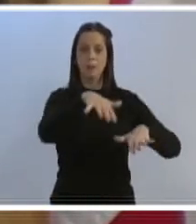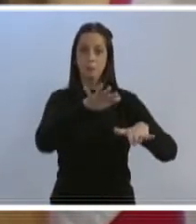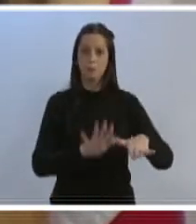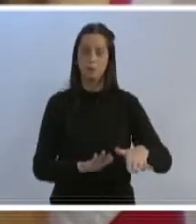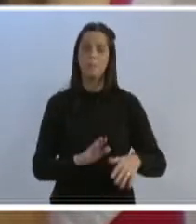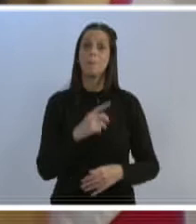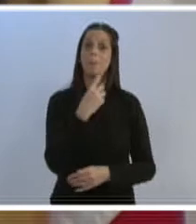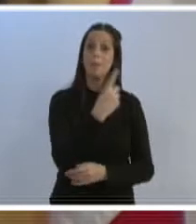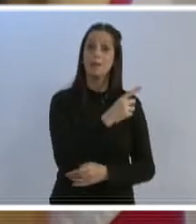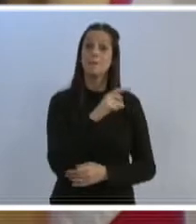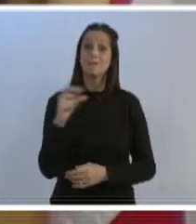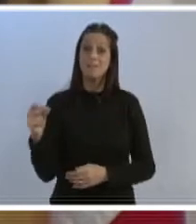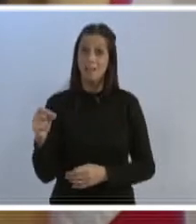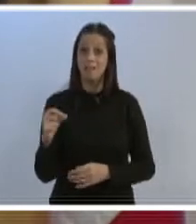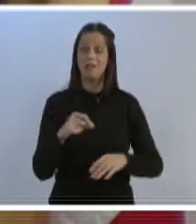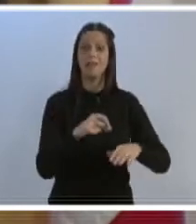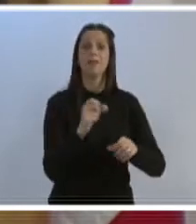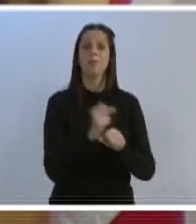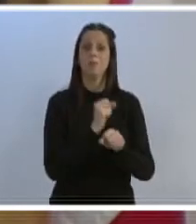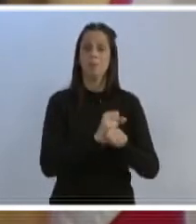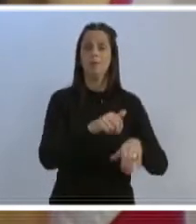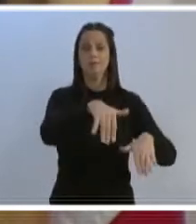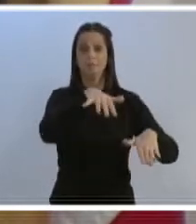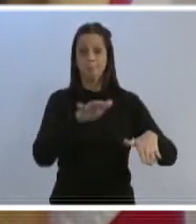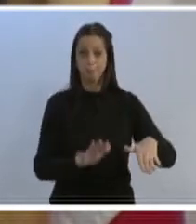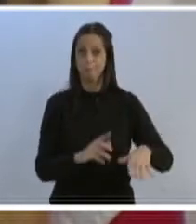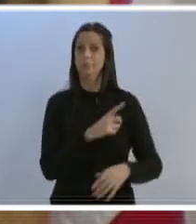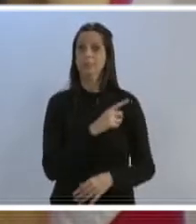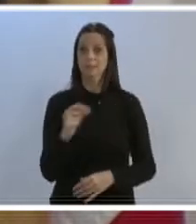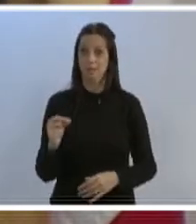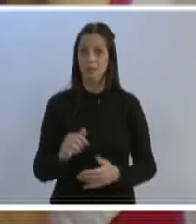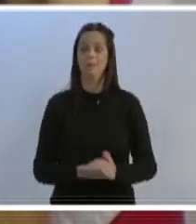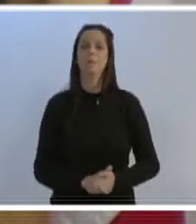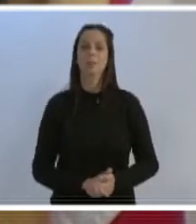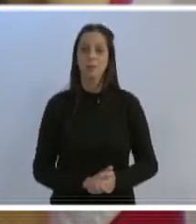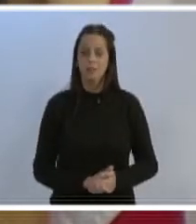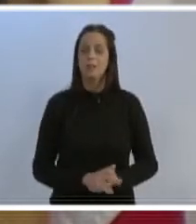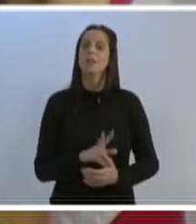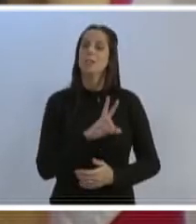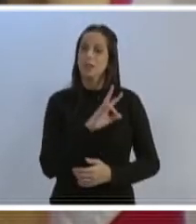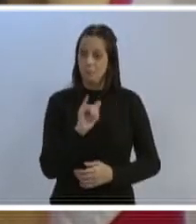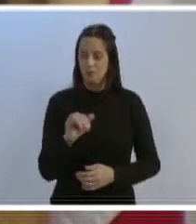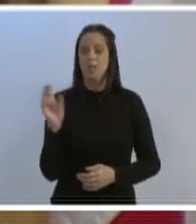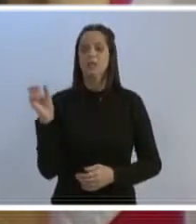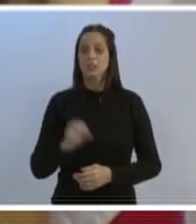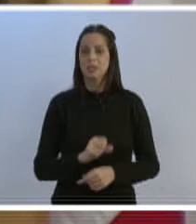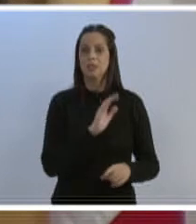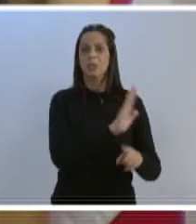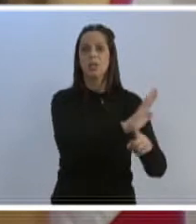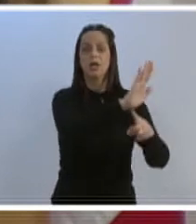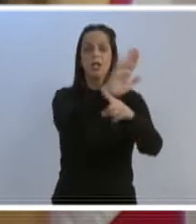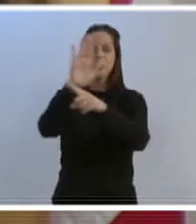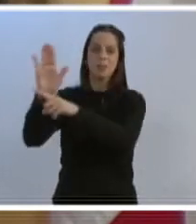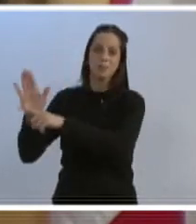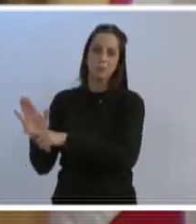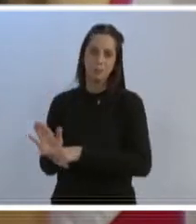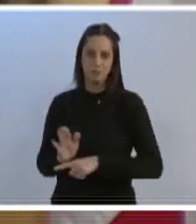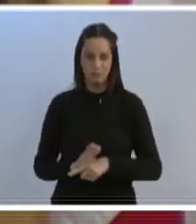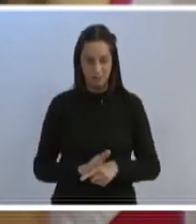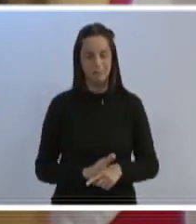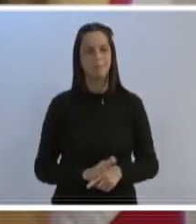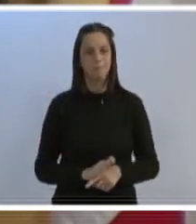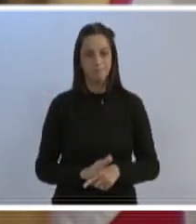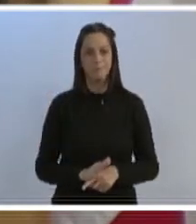100 se não me falha a memória sem faixas elevadas e que vão atender sem dúvida parte da nossa